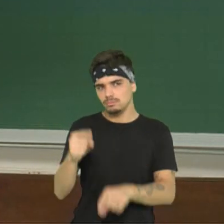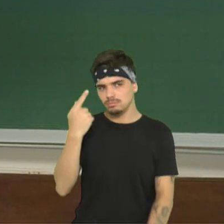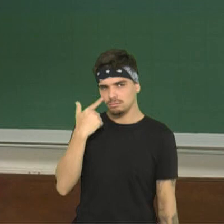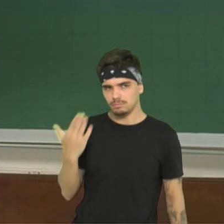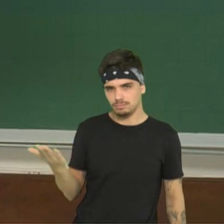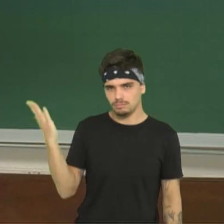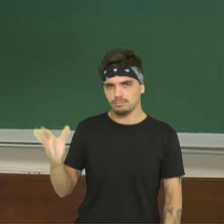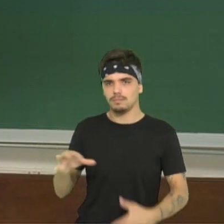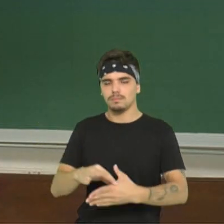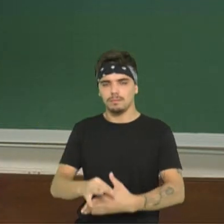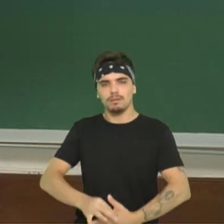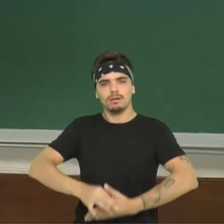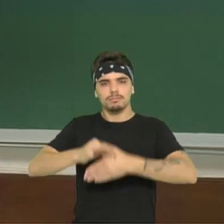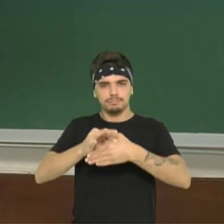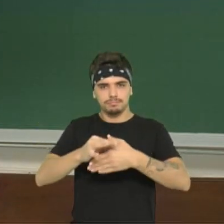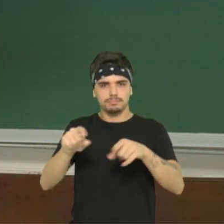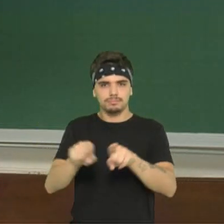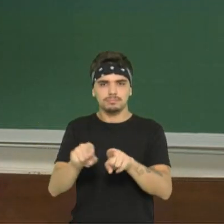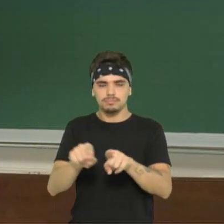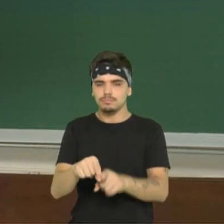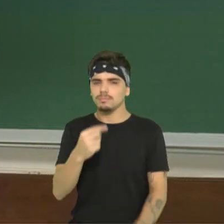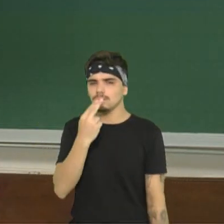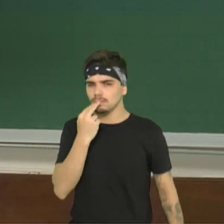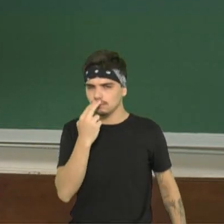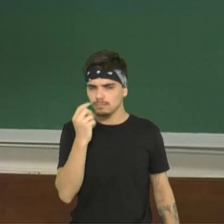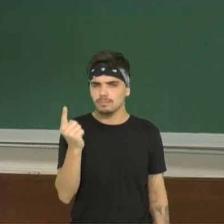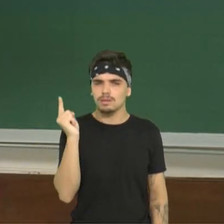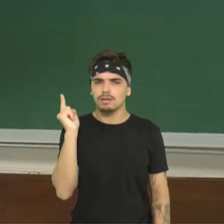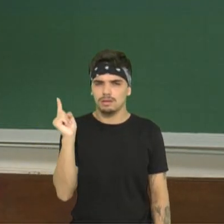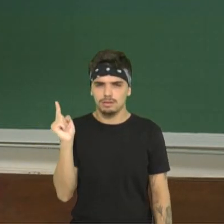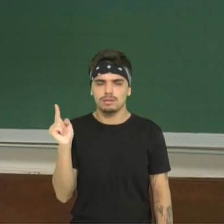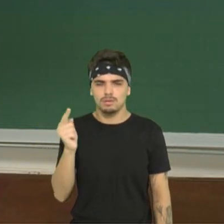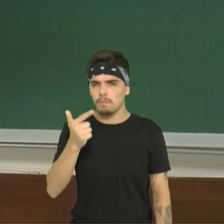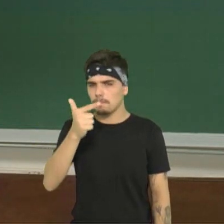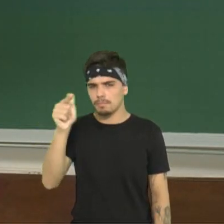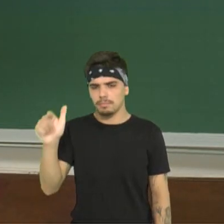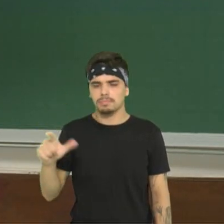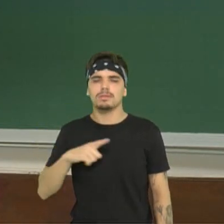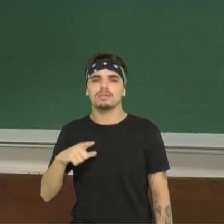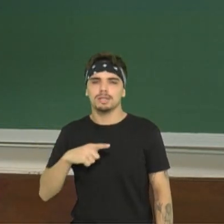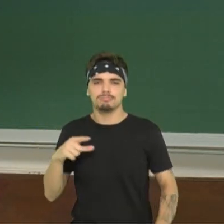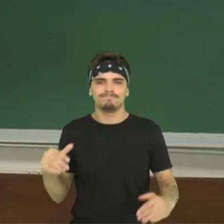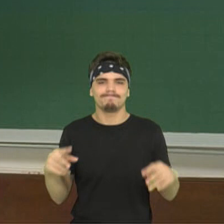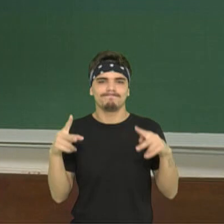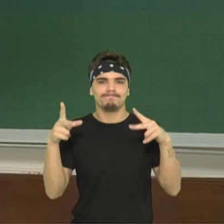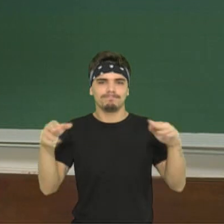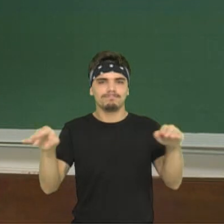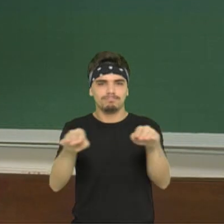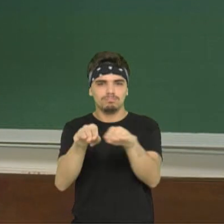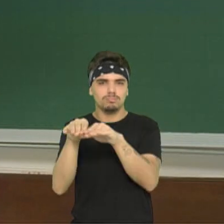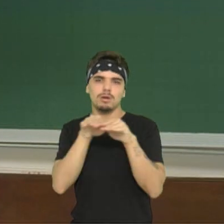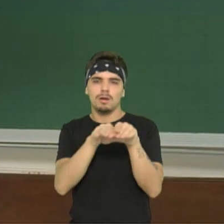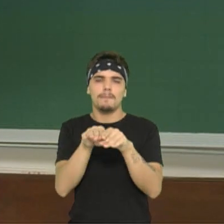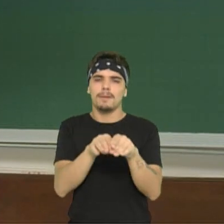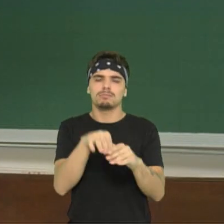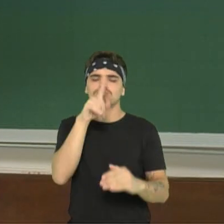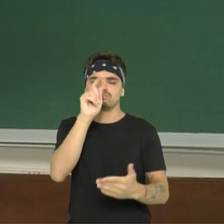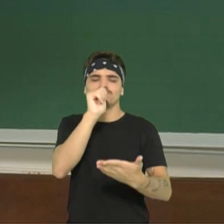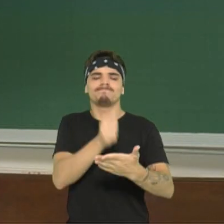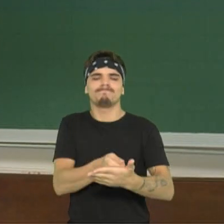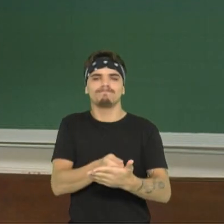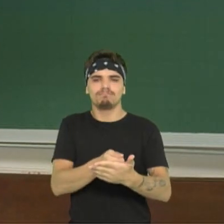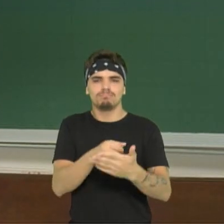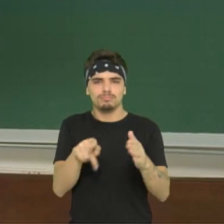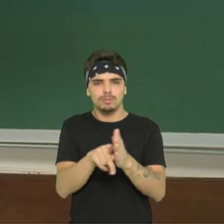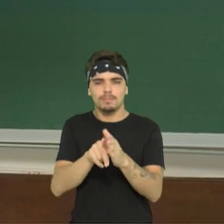líderes totalitários, Hitler, Stalin. Eles estão na mesma posição, como se comandassem ali as massas,